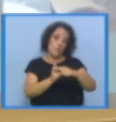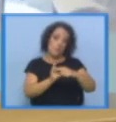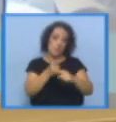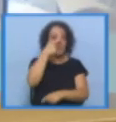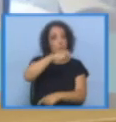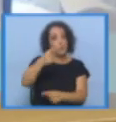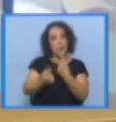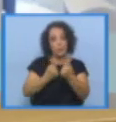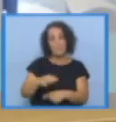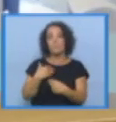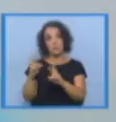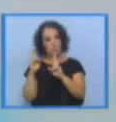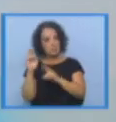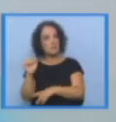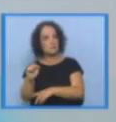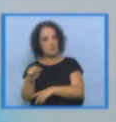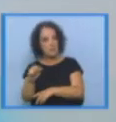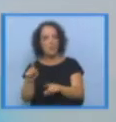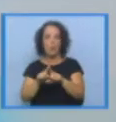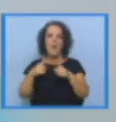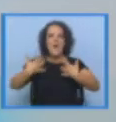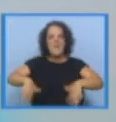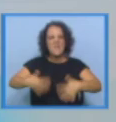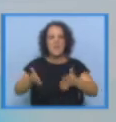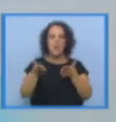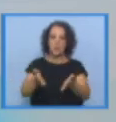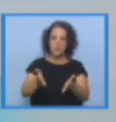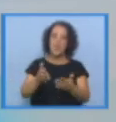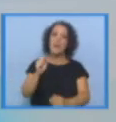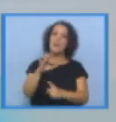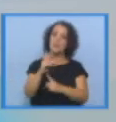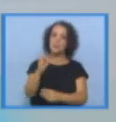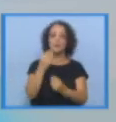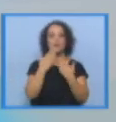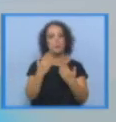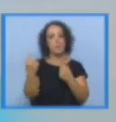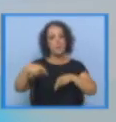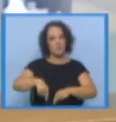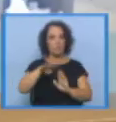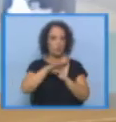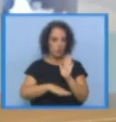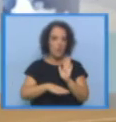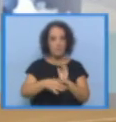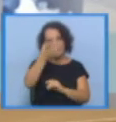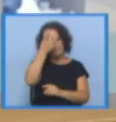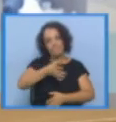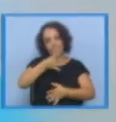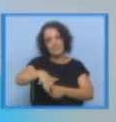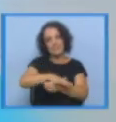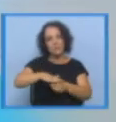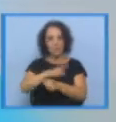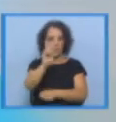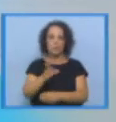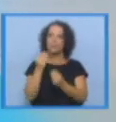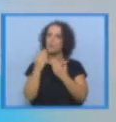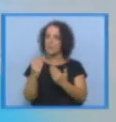dessas pessoas. Esperemos que sim, para acudir de facto situações limite que estão a acontecer. Graça, muito obrigado por estar aqui no programa Eclésia a comentar esta situação na Venezuela.